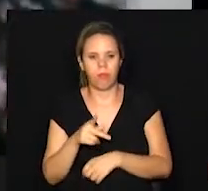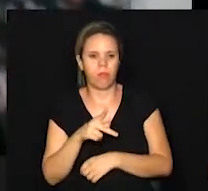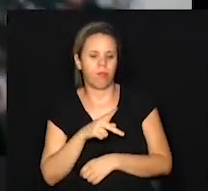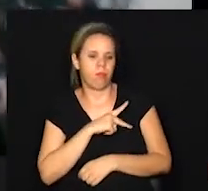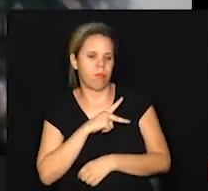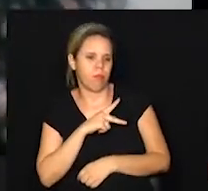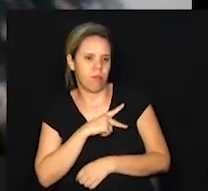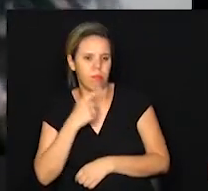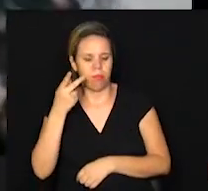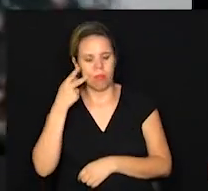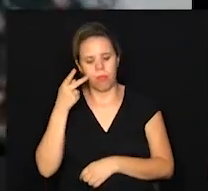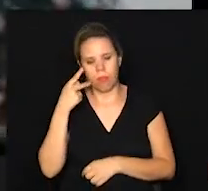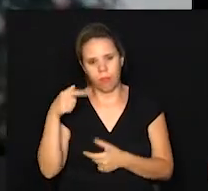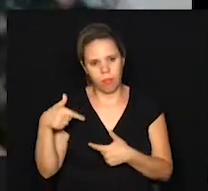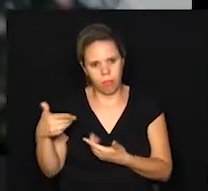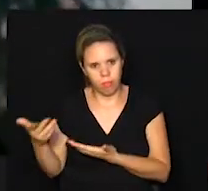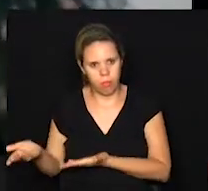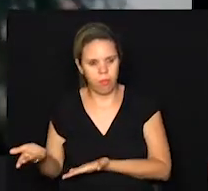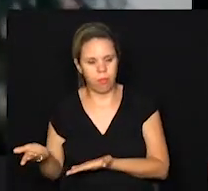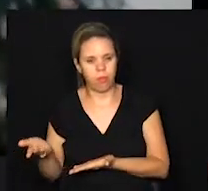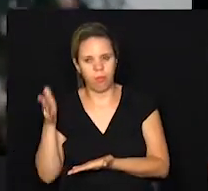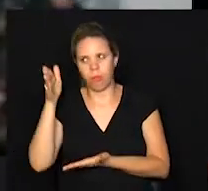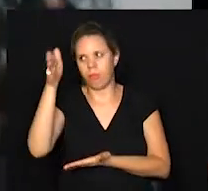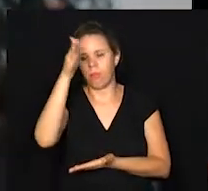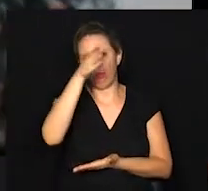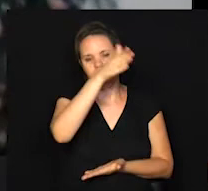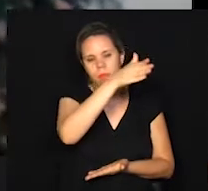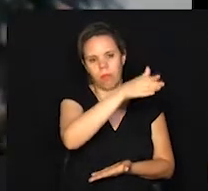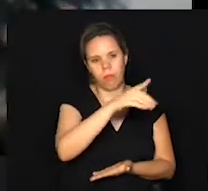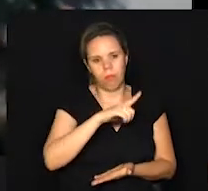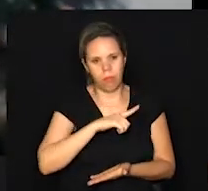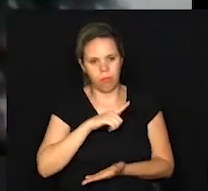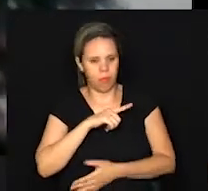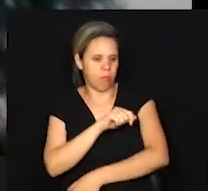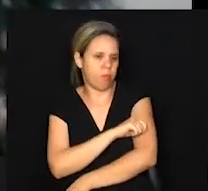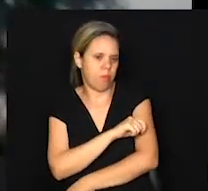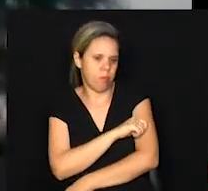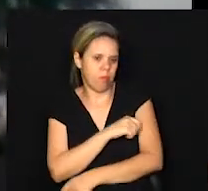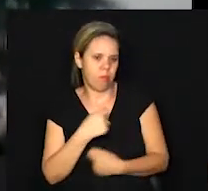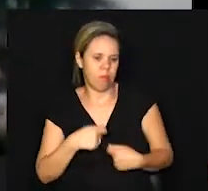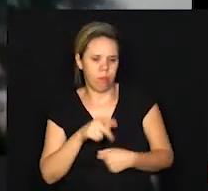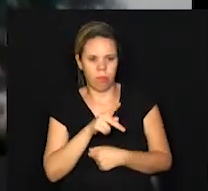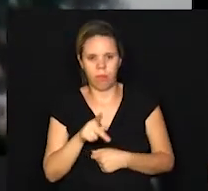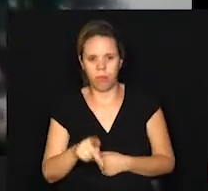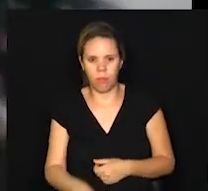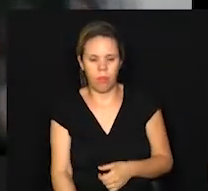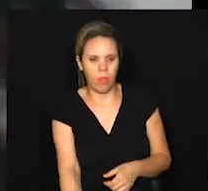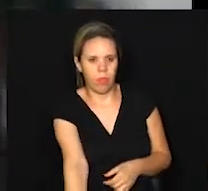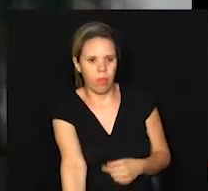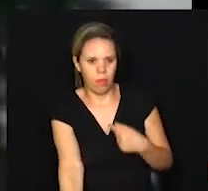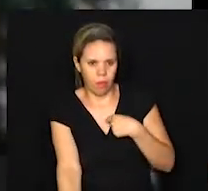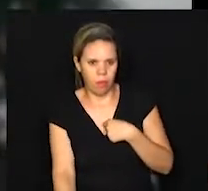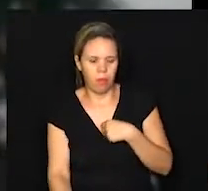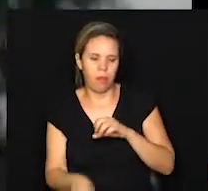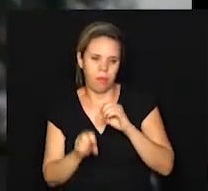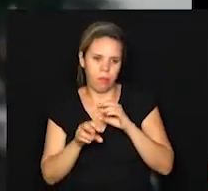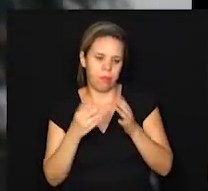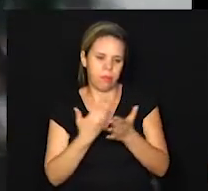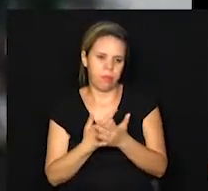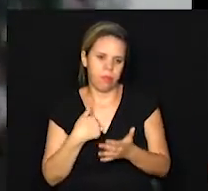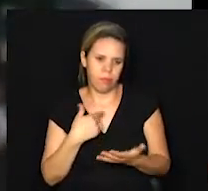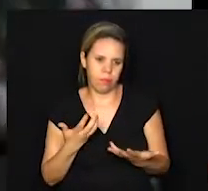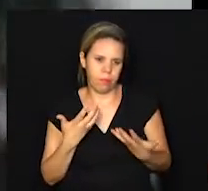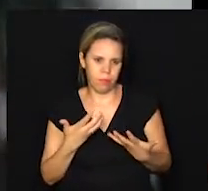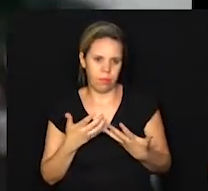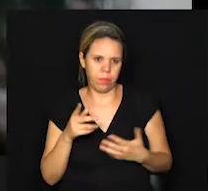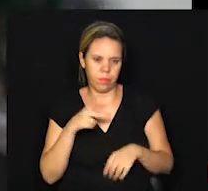sou cearense, eu vou para todo canto onde tenha um aluno precisando de um professor. Eu dou aula porque eu quero fazer